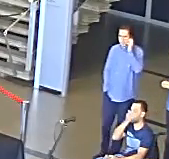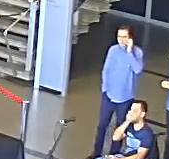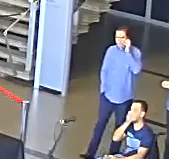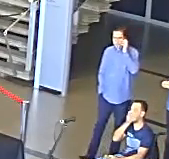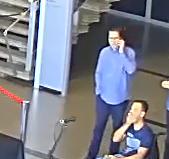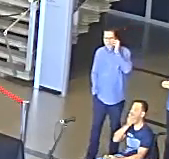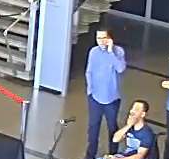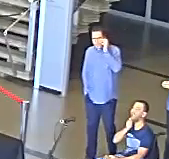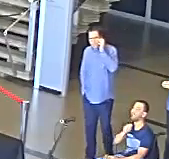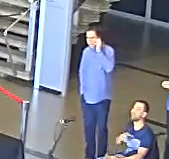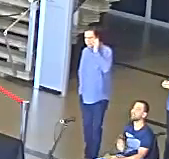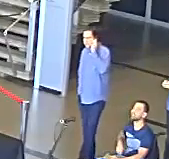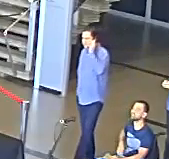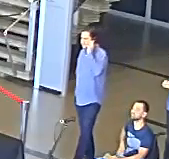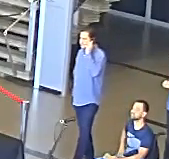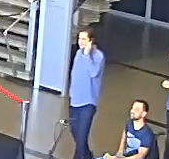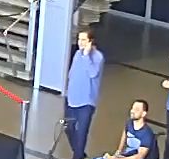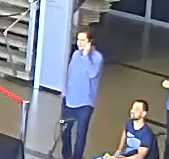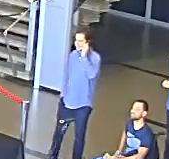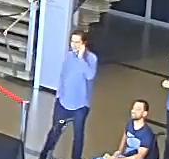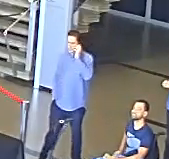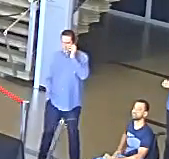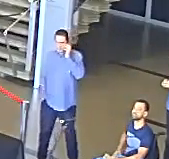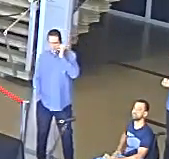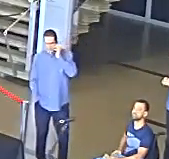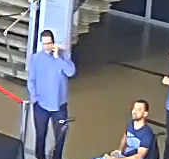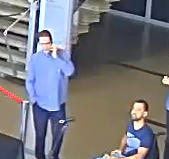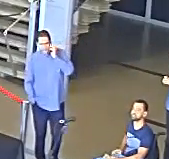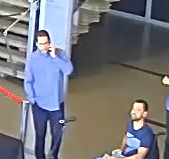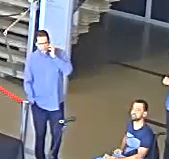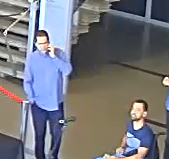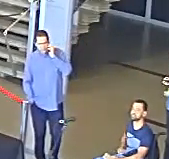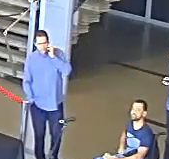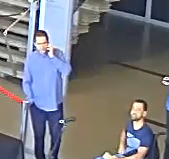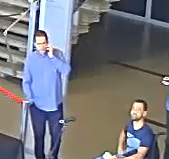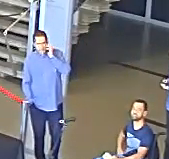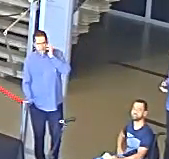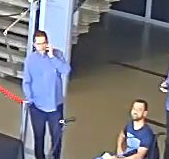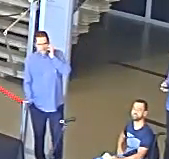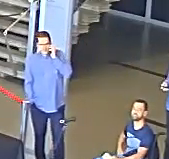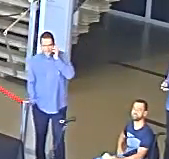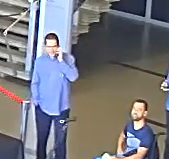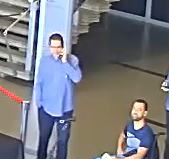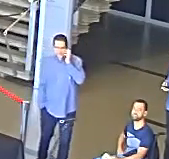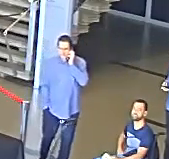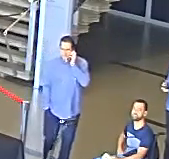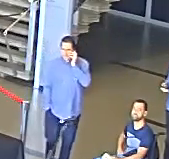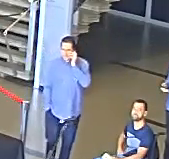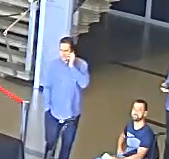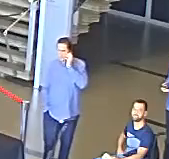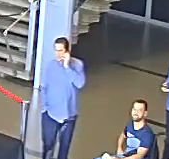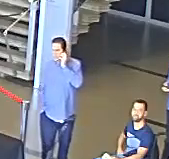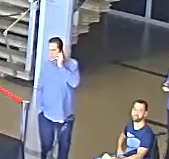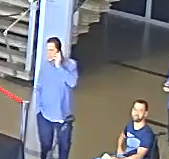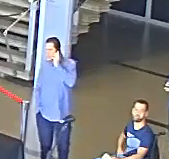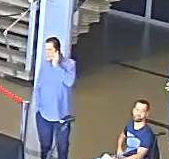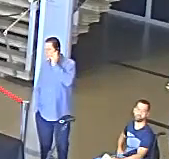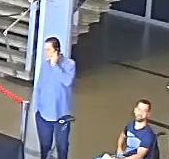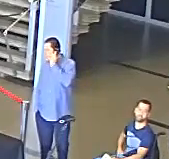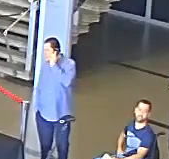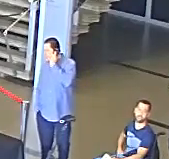tem certeza tem coragem de usar um símbolo como esse e fazer isso estamos aqui